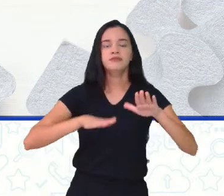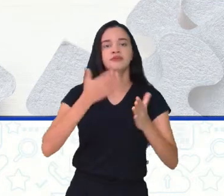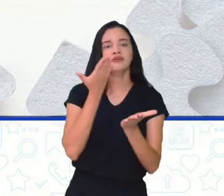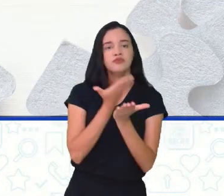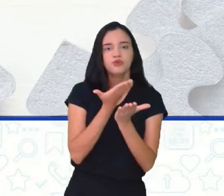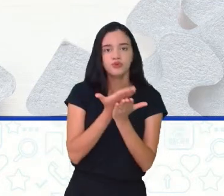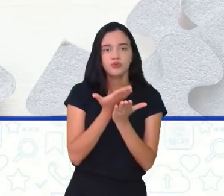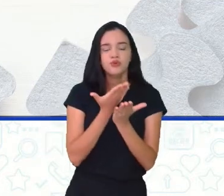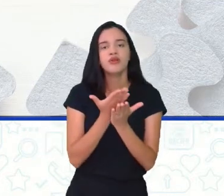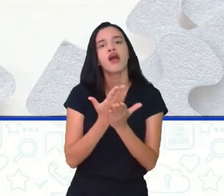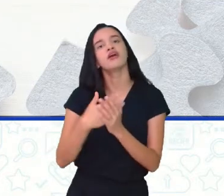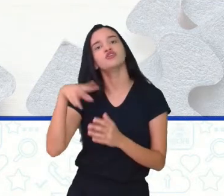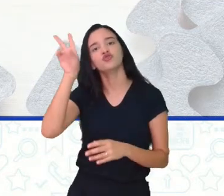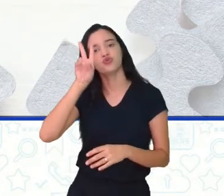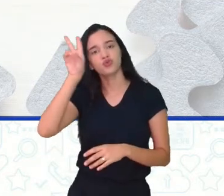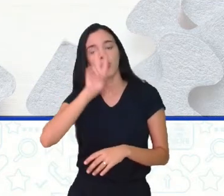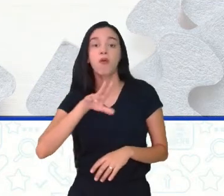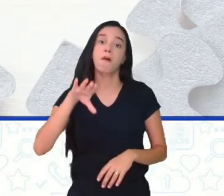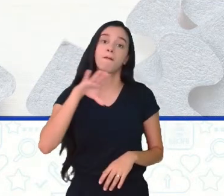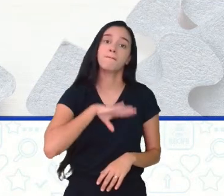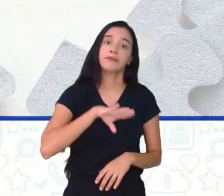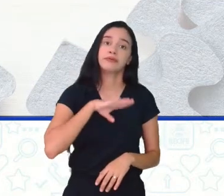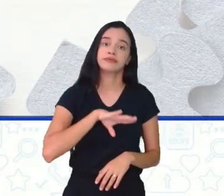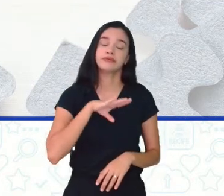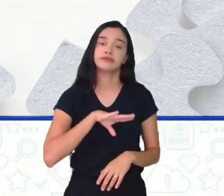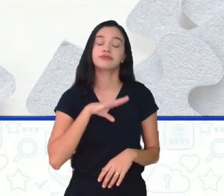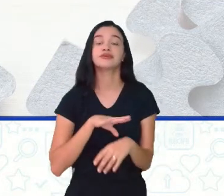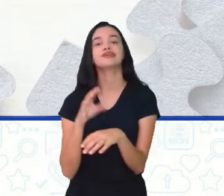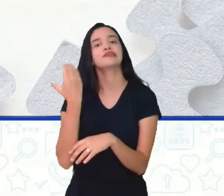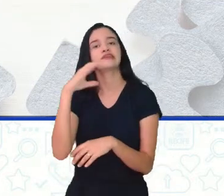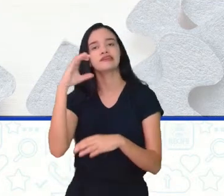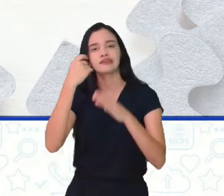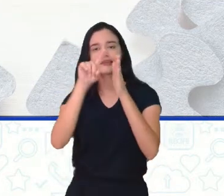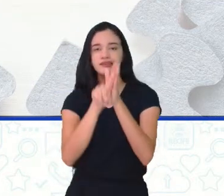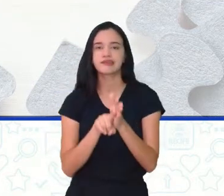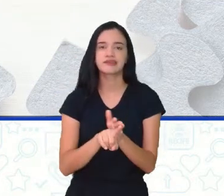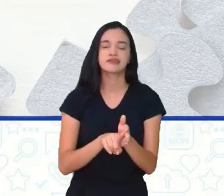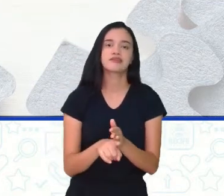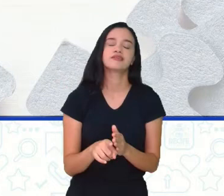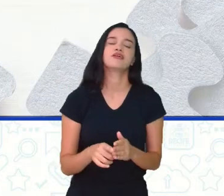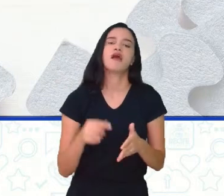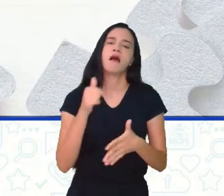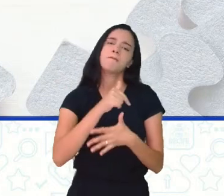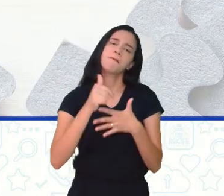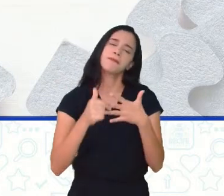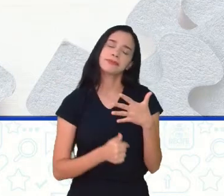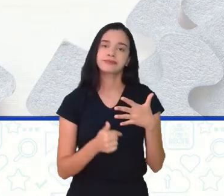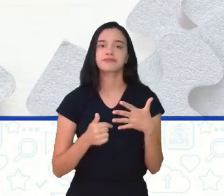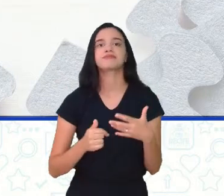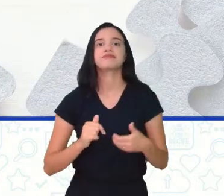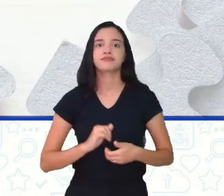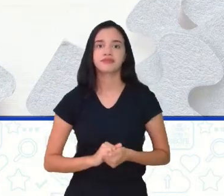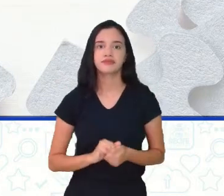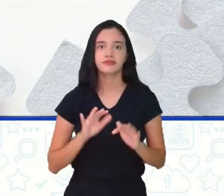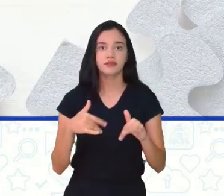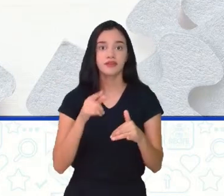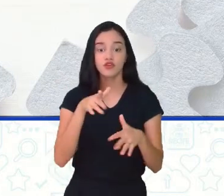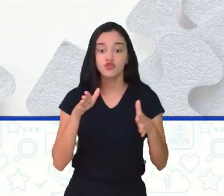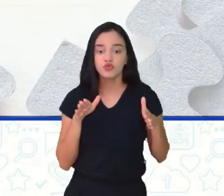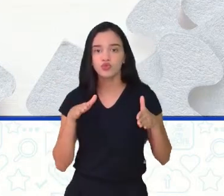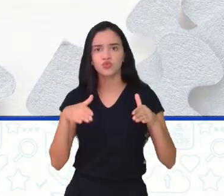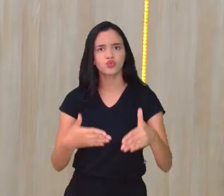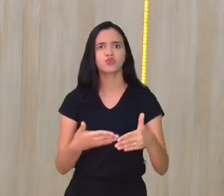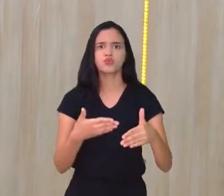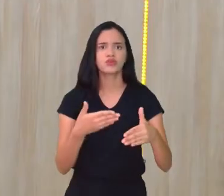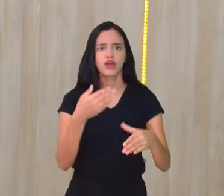estudado em história, em português, em ciências, enfim, não ficam aí